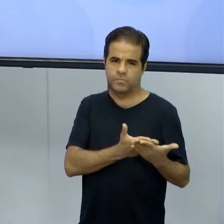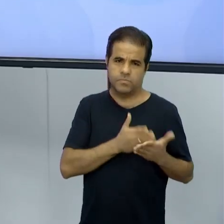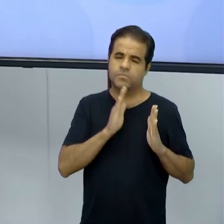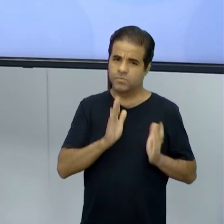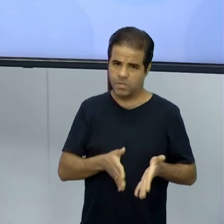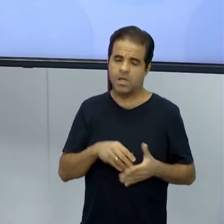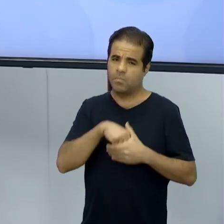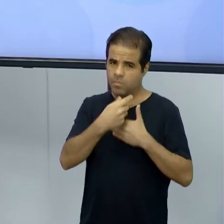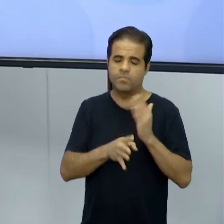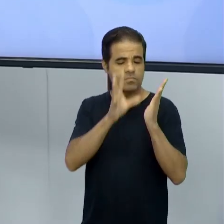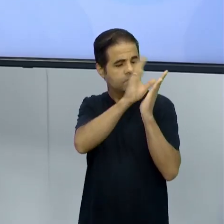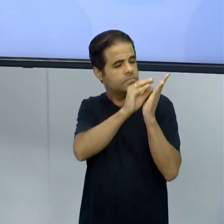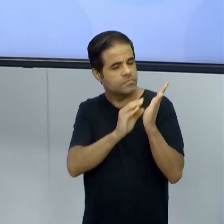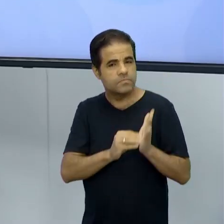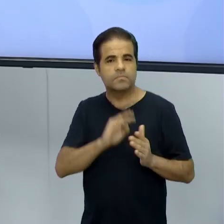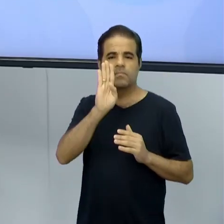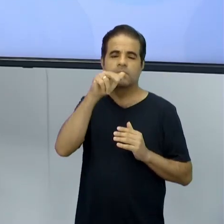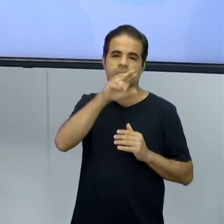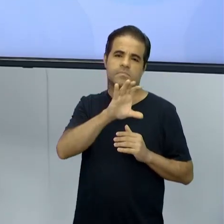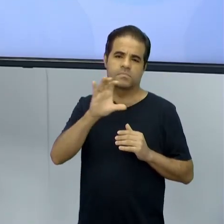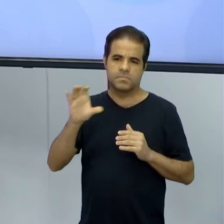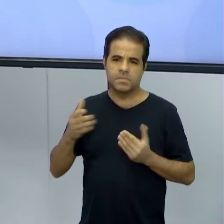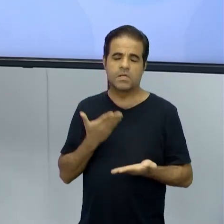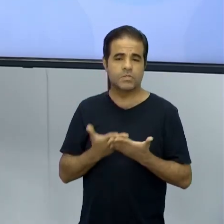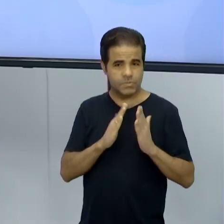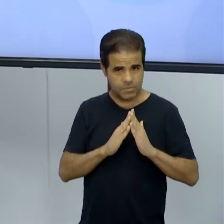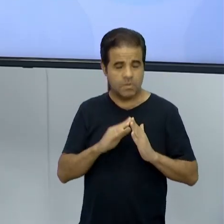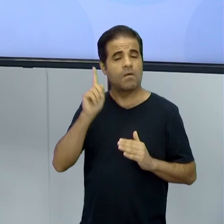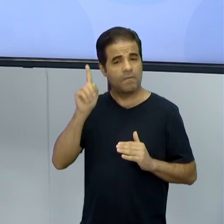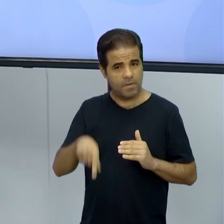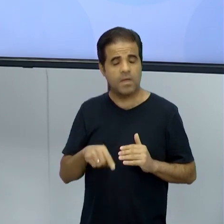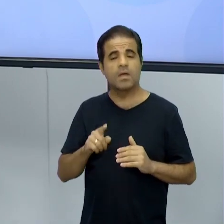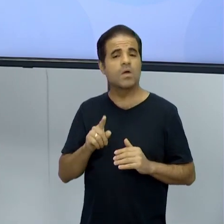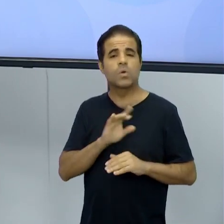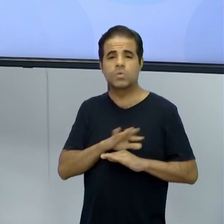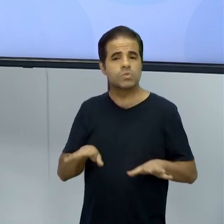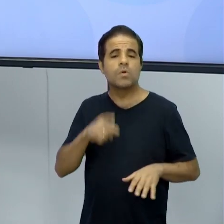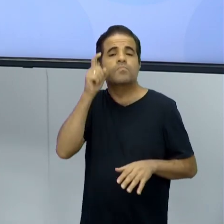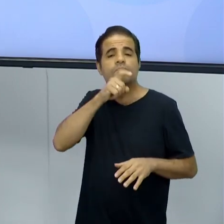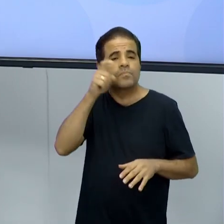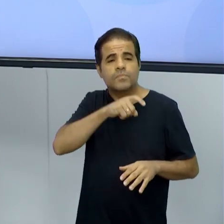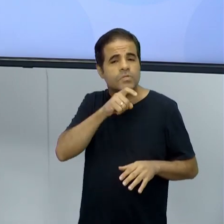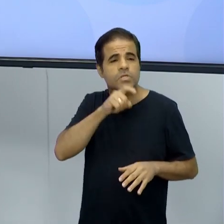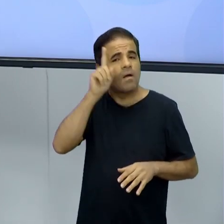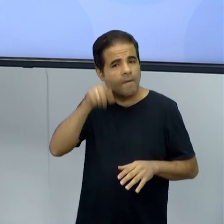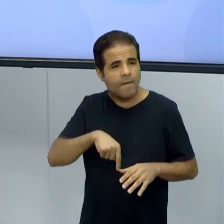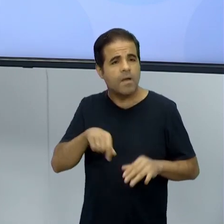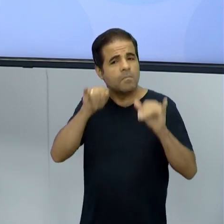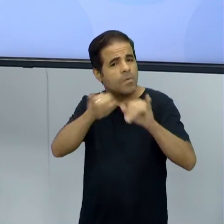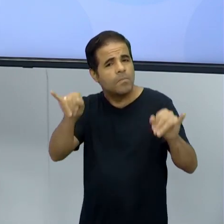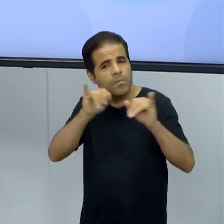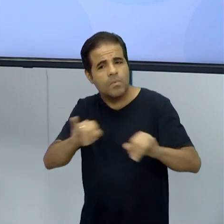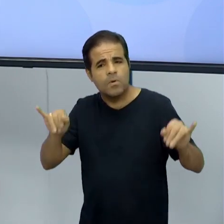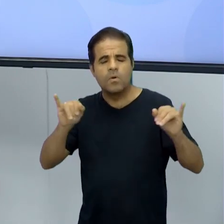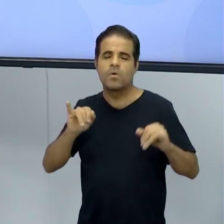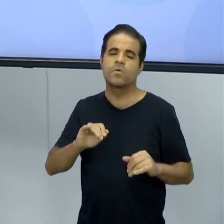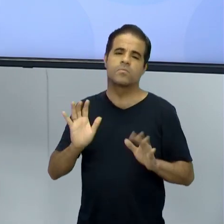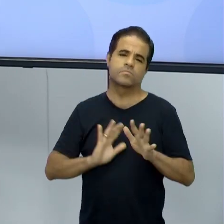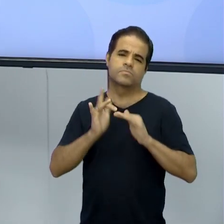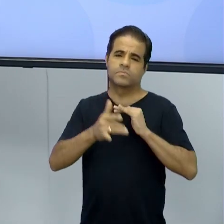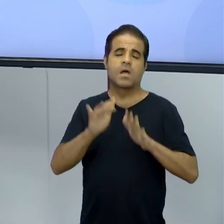é um conteúdo que está aqui na BNCC, né, que está aqui na escola. Fake news não é apenas a mentira, é aquela mentira divulgada, proposital na